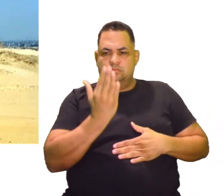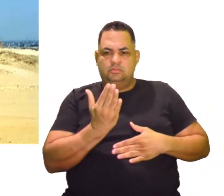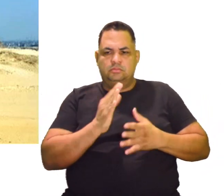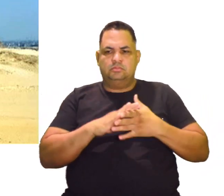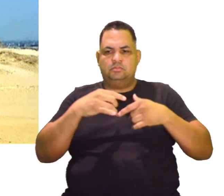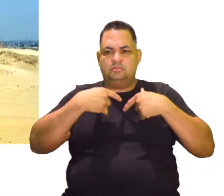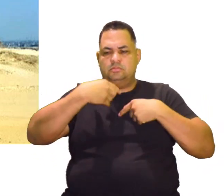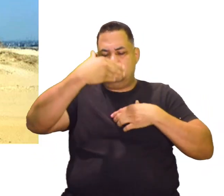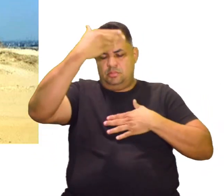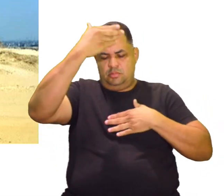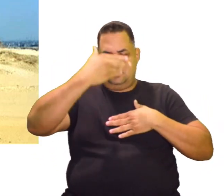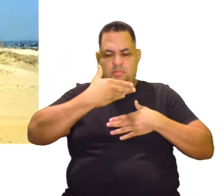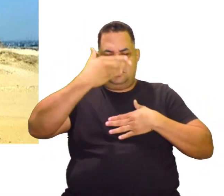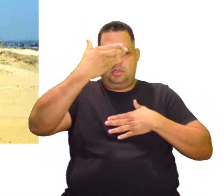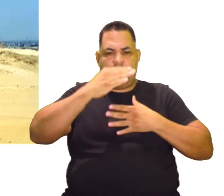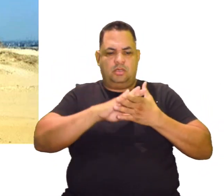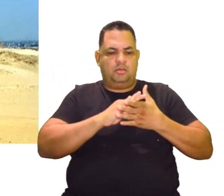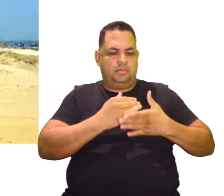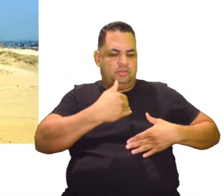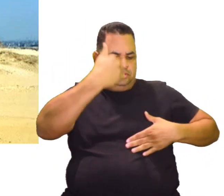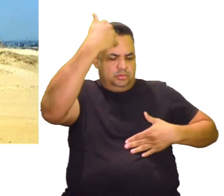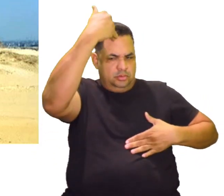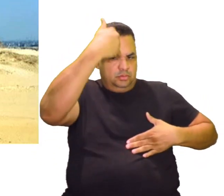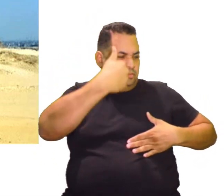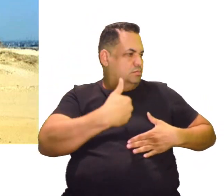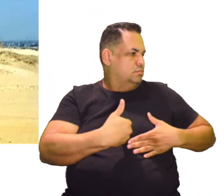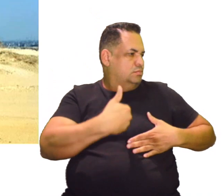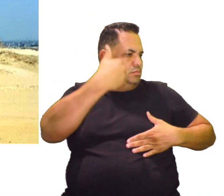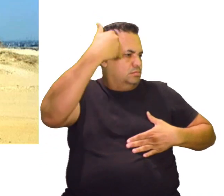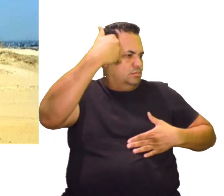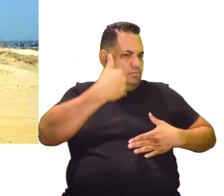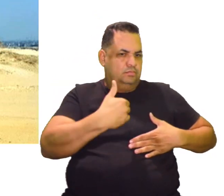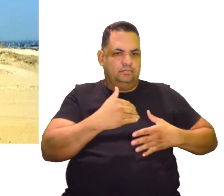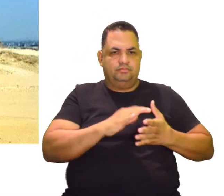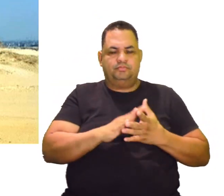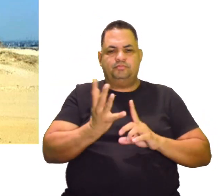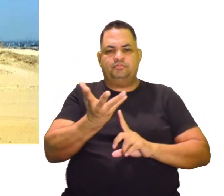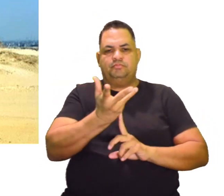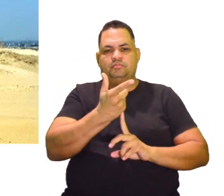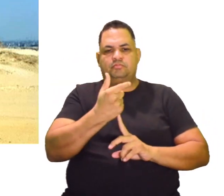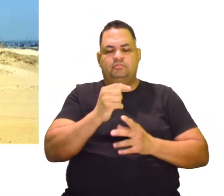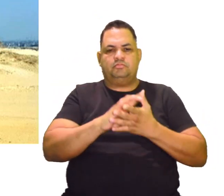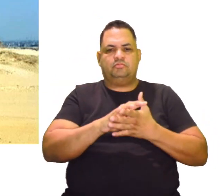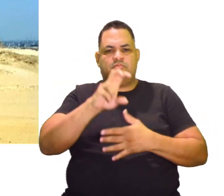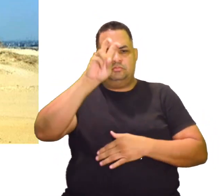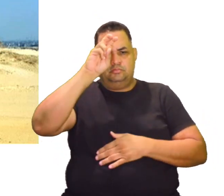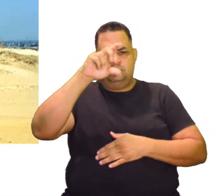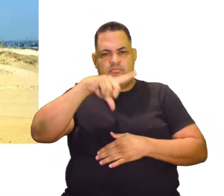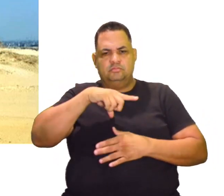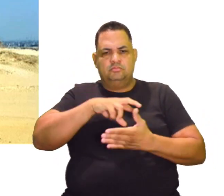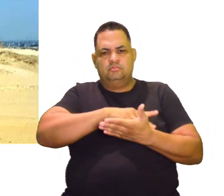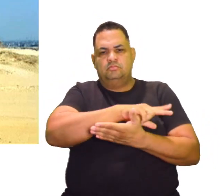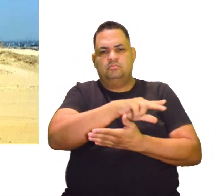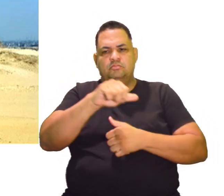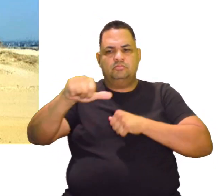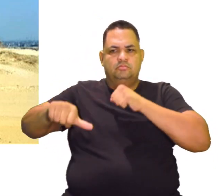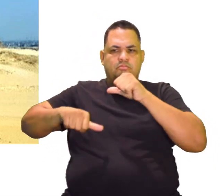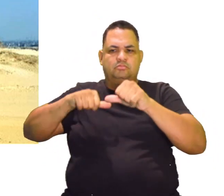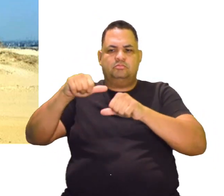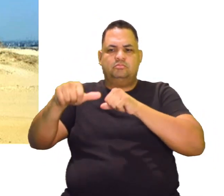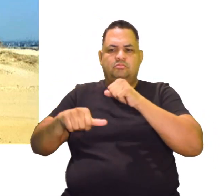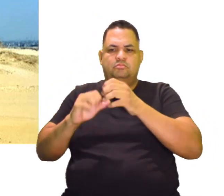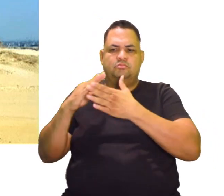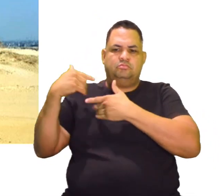cabeça, pernas exibidas de perfil. Então, a arte egípcia sofreu inúmeras mudanças ao longo de sua história. Claro que